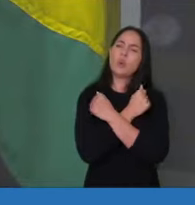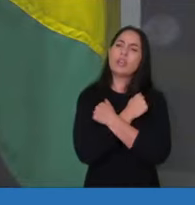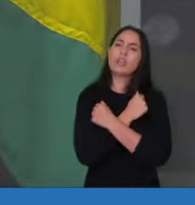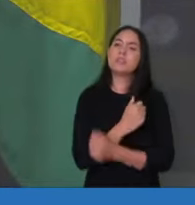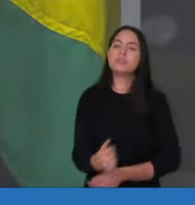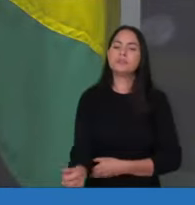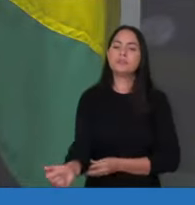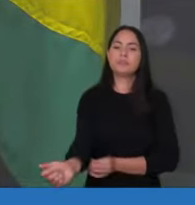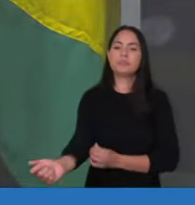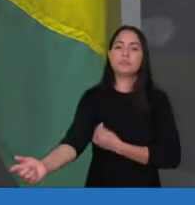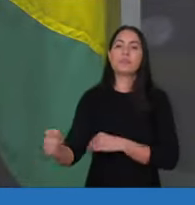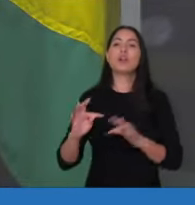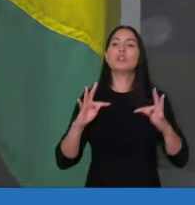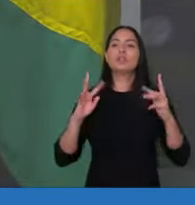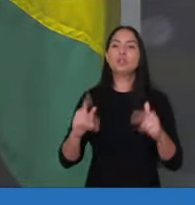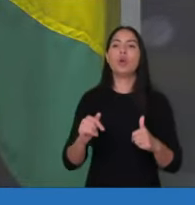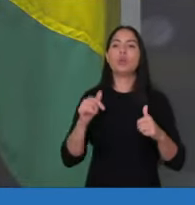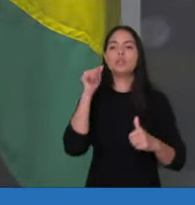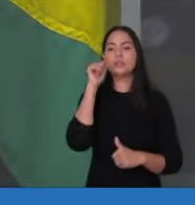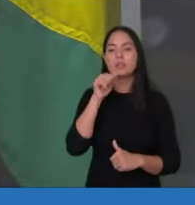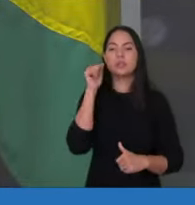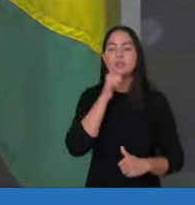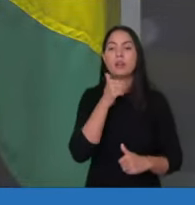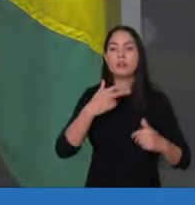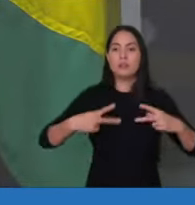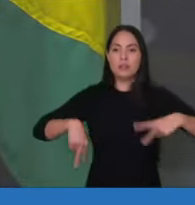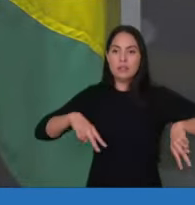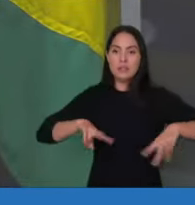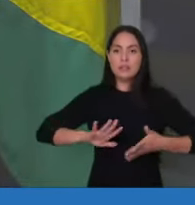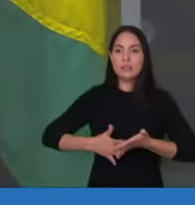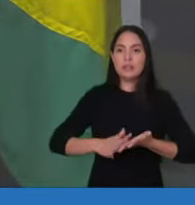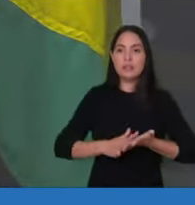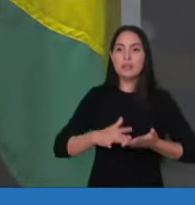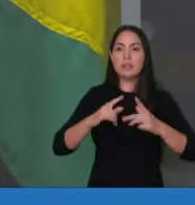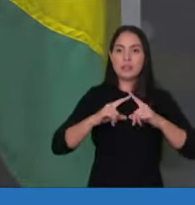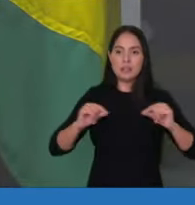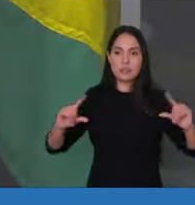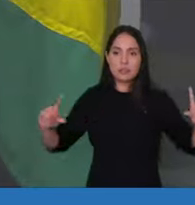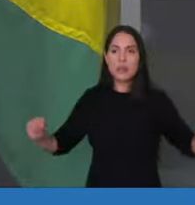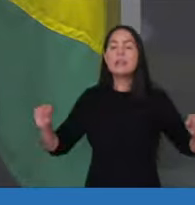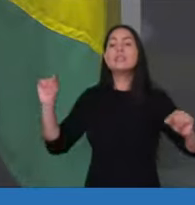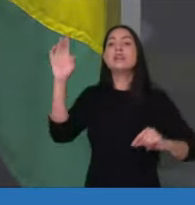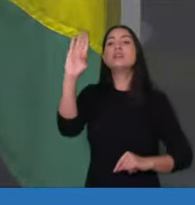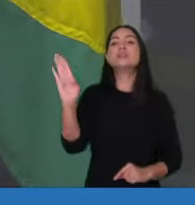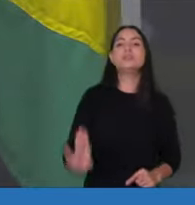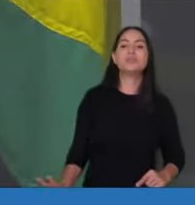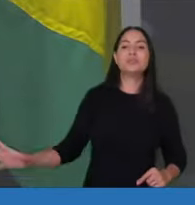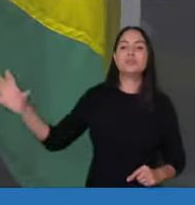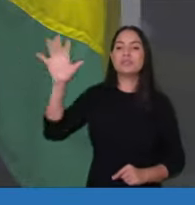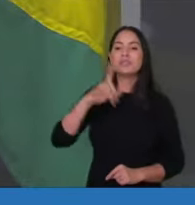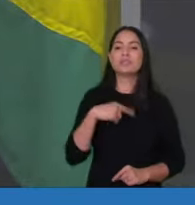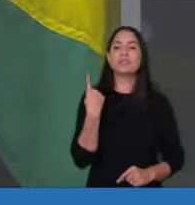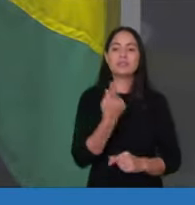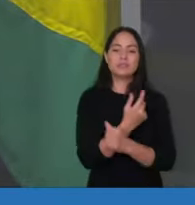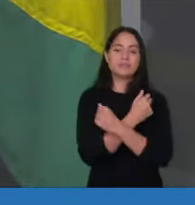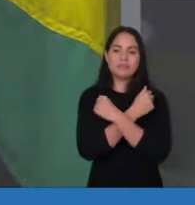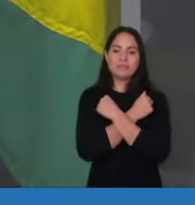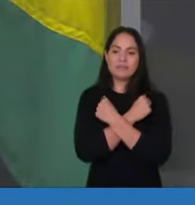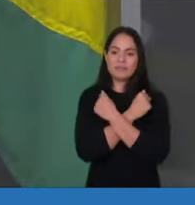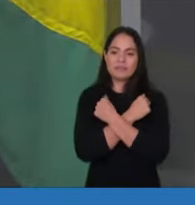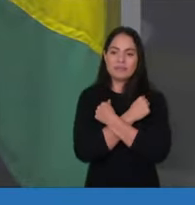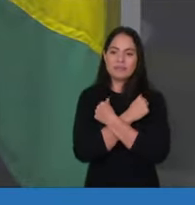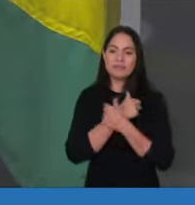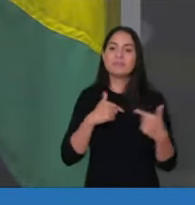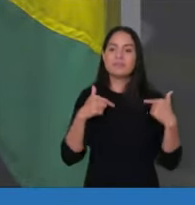as mulheres em nome das sambadeiras de Brasília. Do Brasil, nós abraçamos essa nossa luta